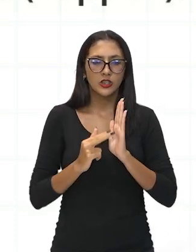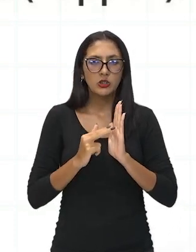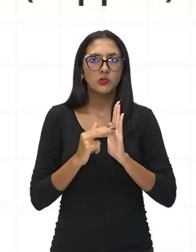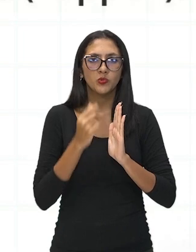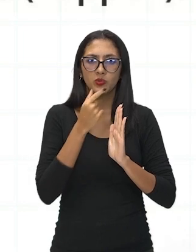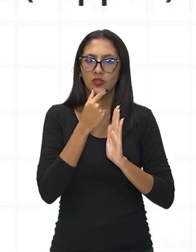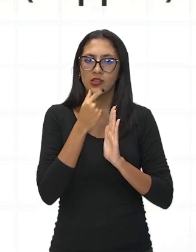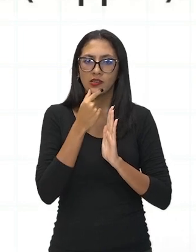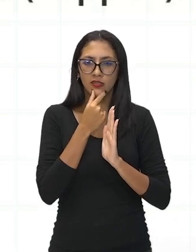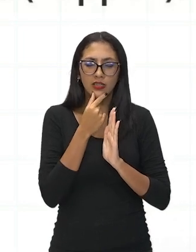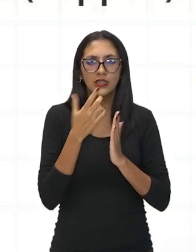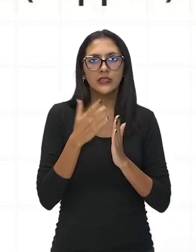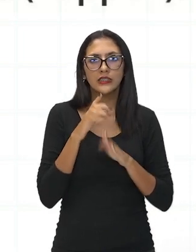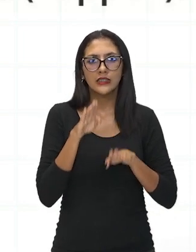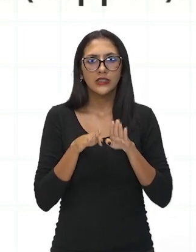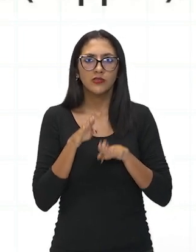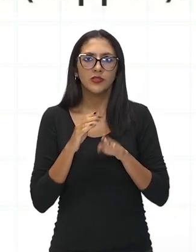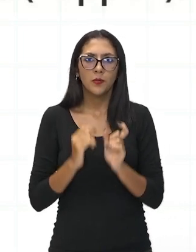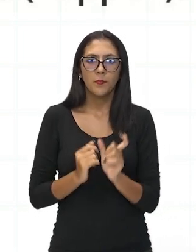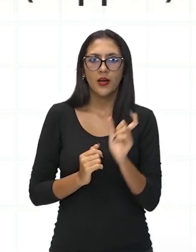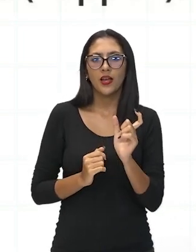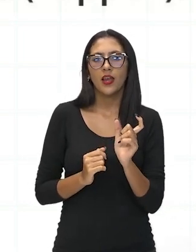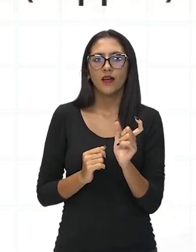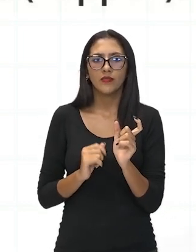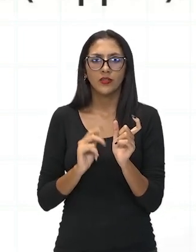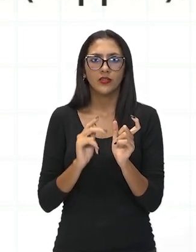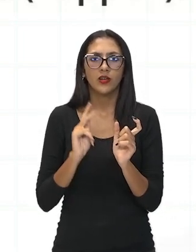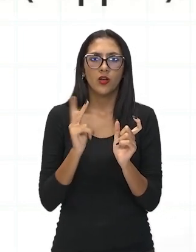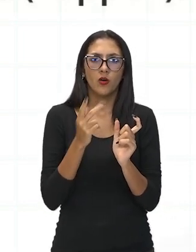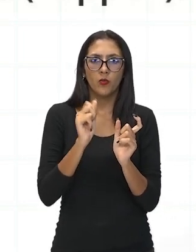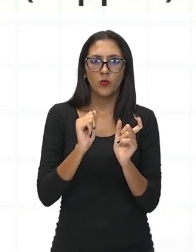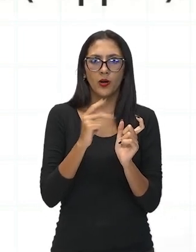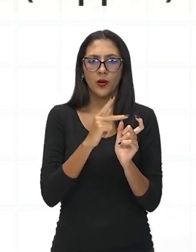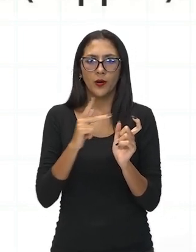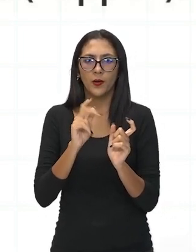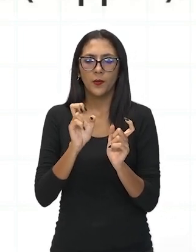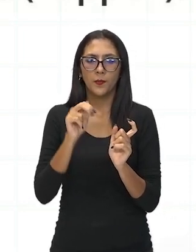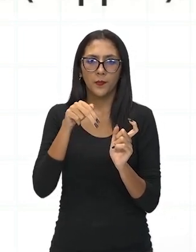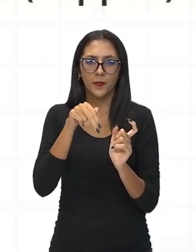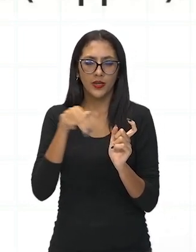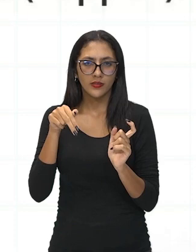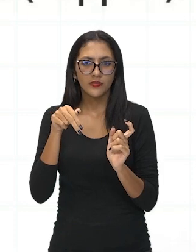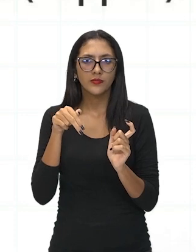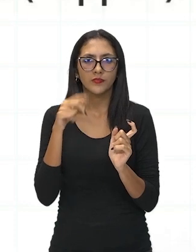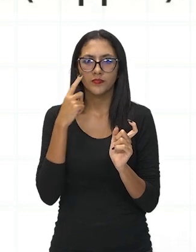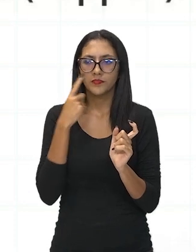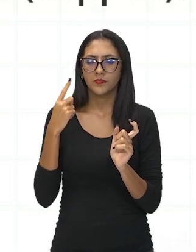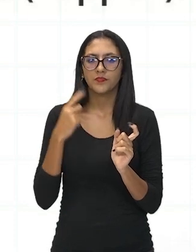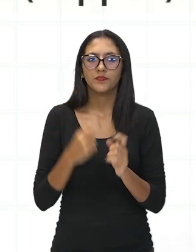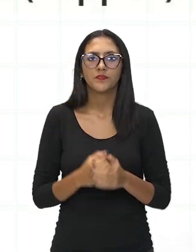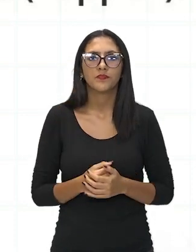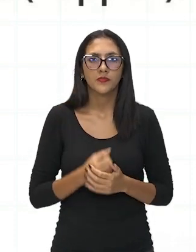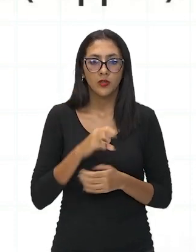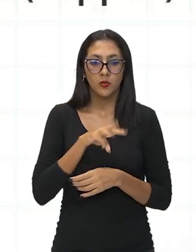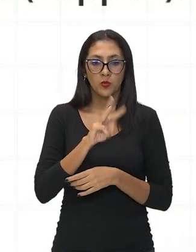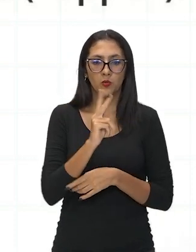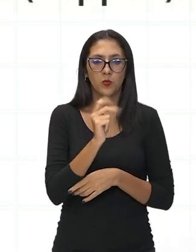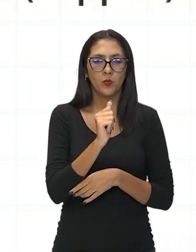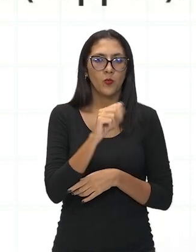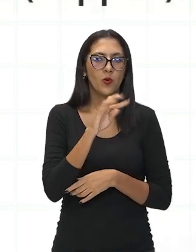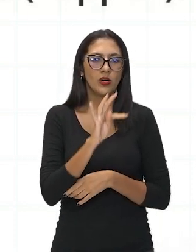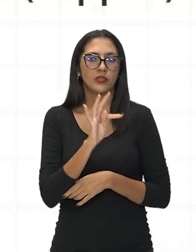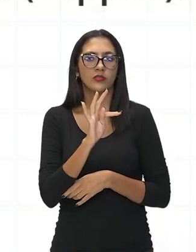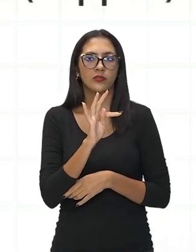indica, geralmente, o simple past, tá bom? What vai indicar past continuous nessa situação,